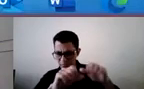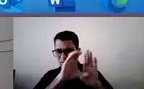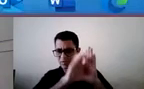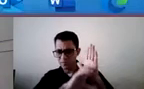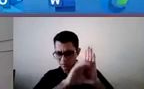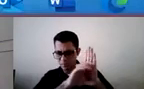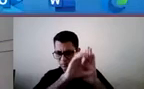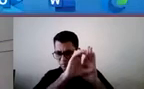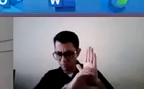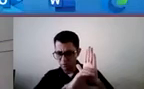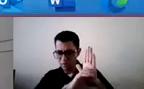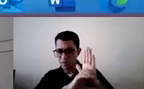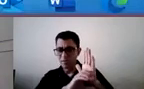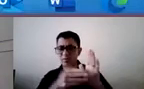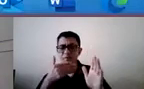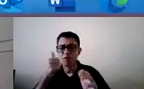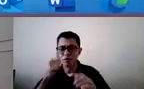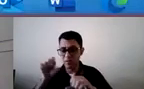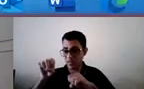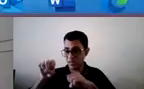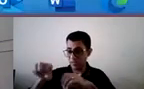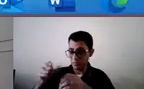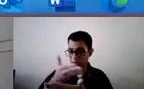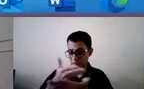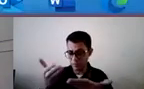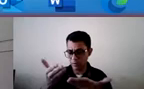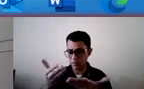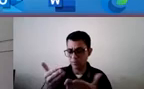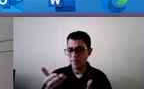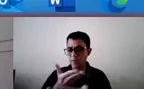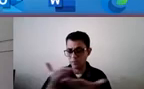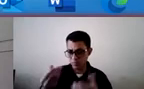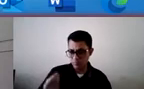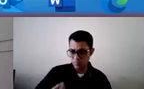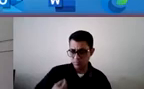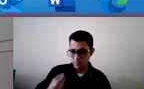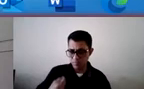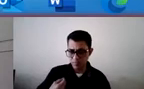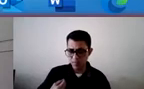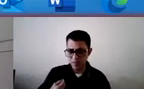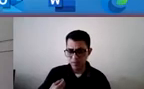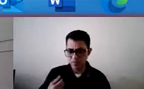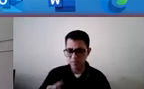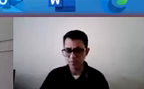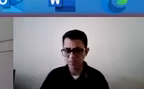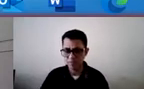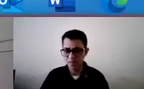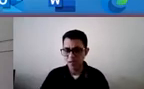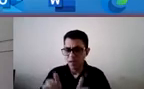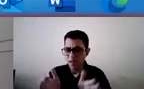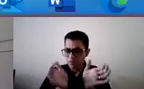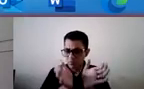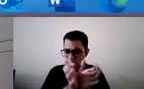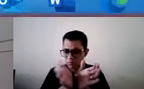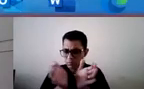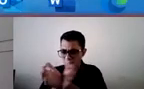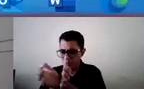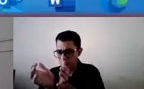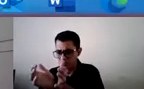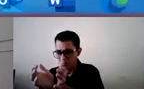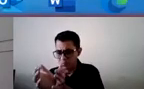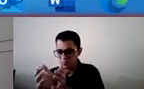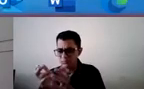fortes de que o que conta na nossa vida quando nós nos tornamos adultos é um conjunto de competências